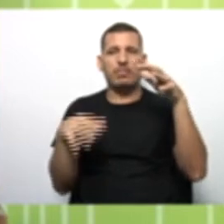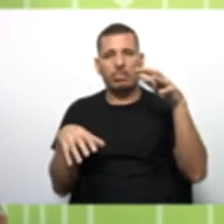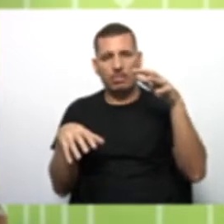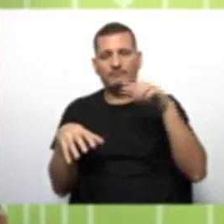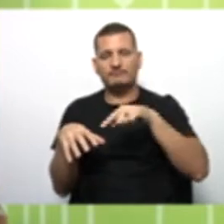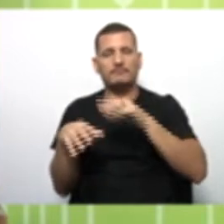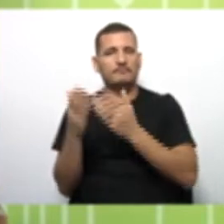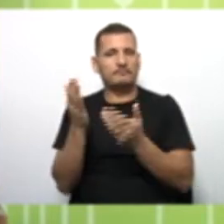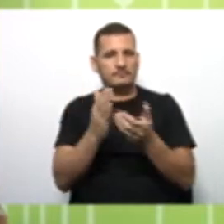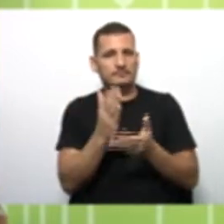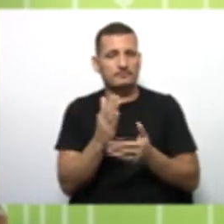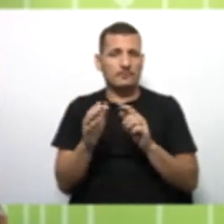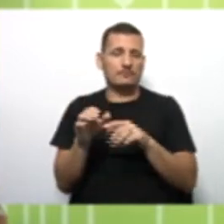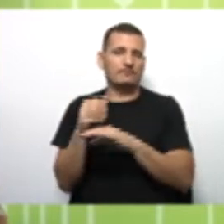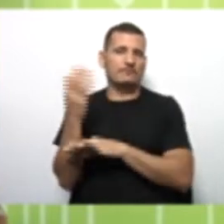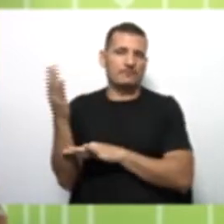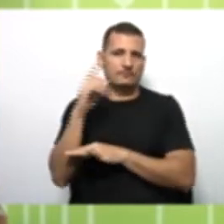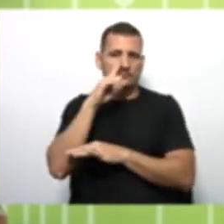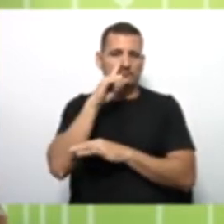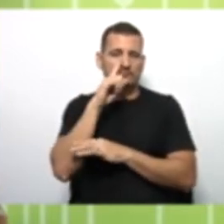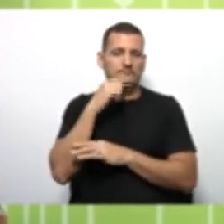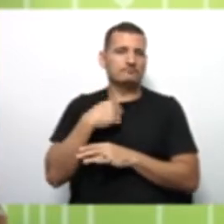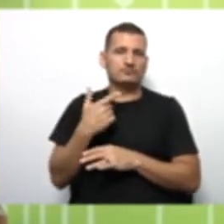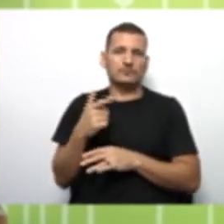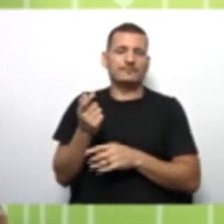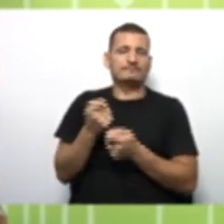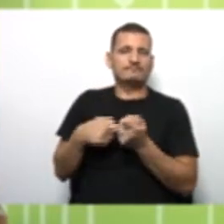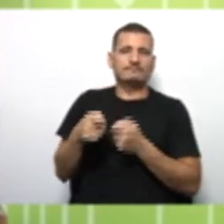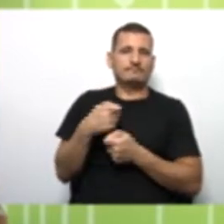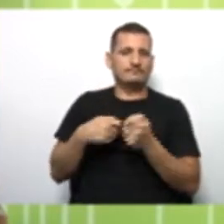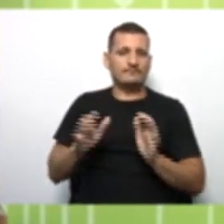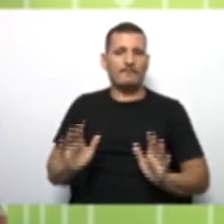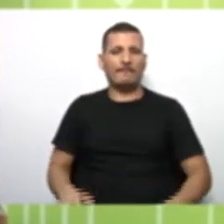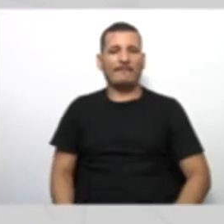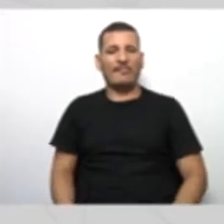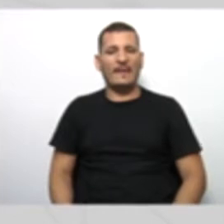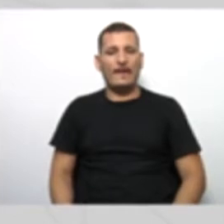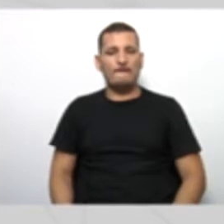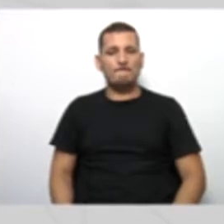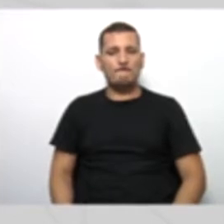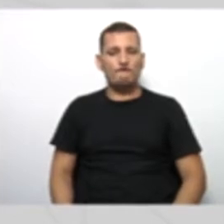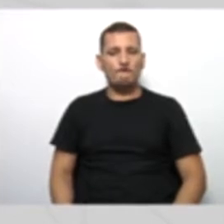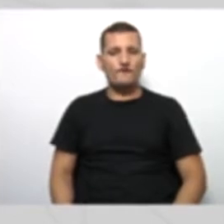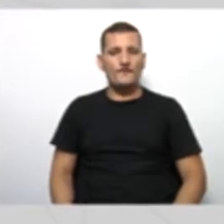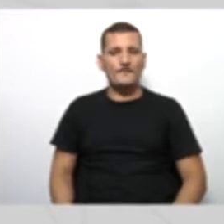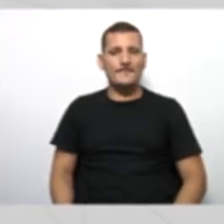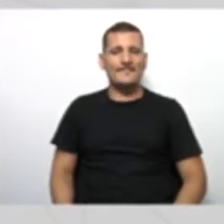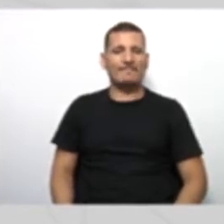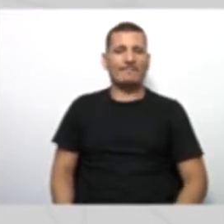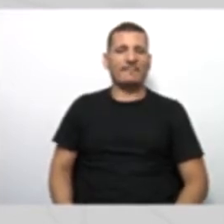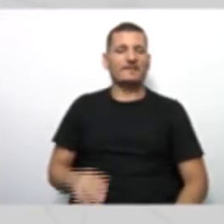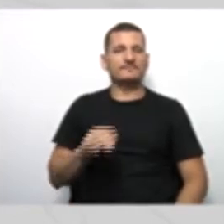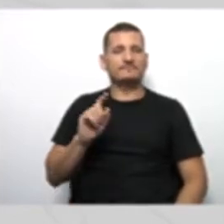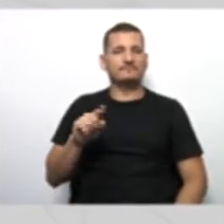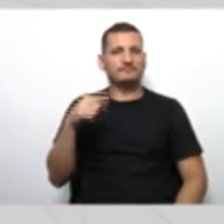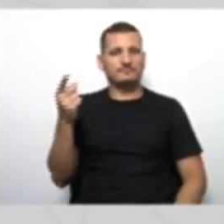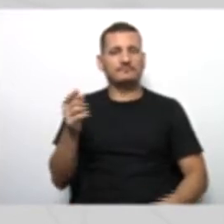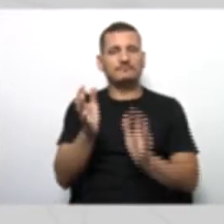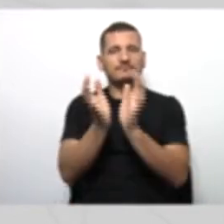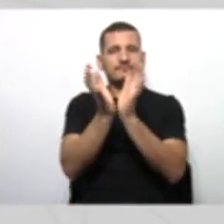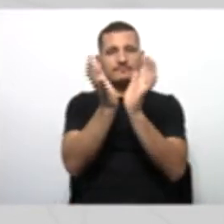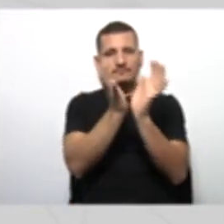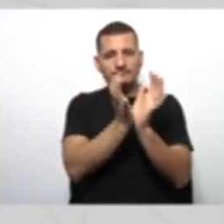aqueles mais imprevistos e mais improváveis que a gente tem. Tá? A gente não consegue ter um gerenciamento eficaz em relação a isso. Um